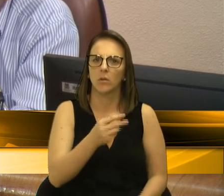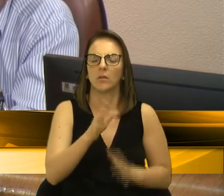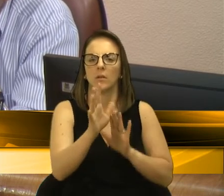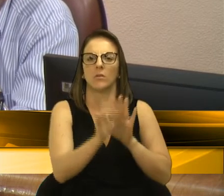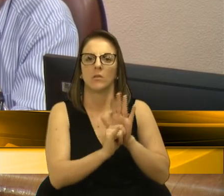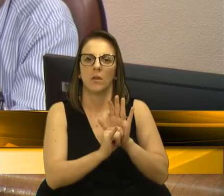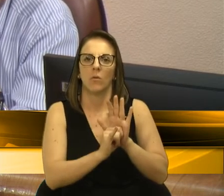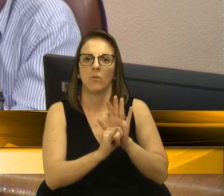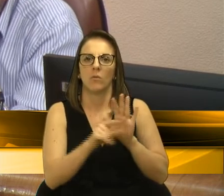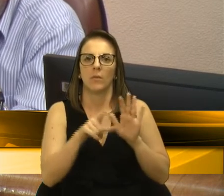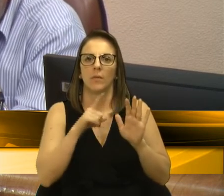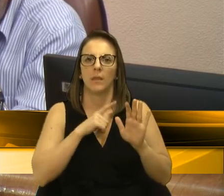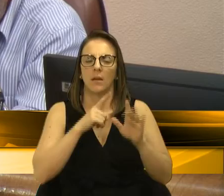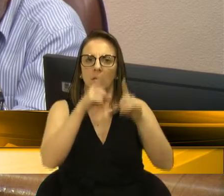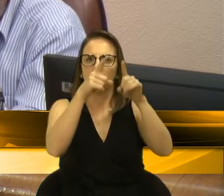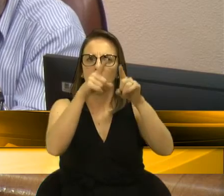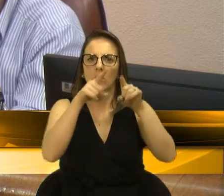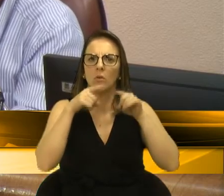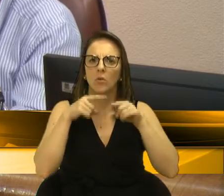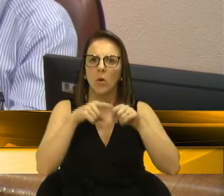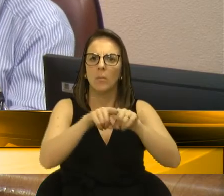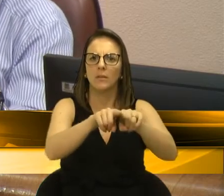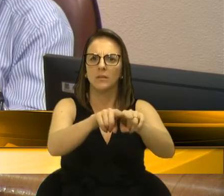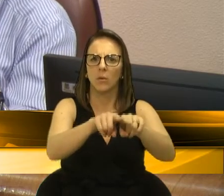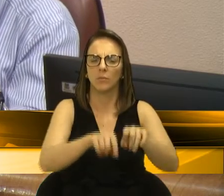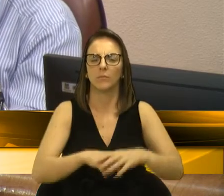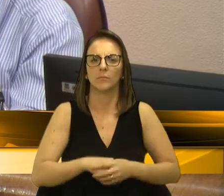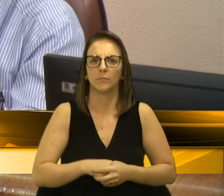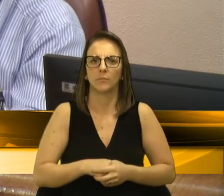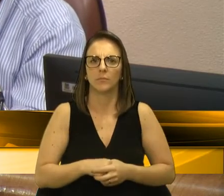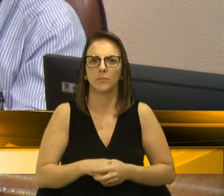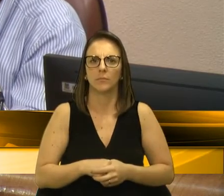do competitório. Peça